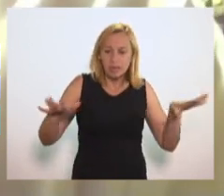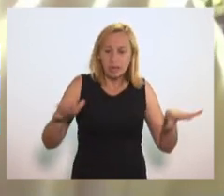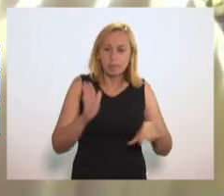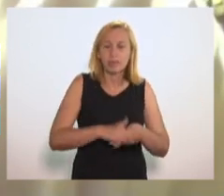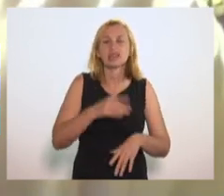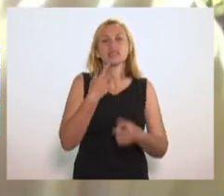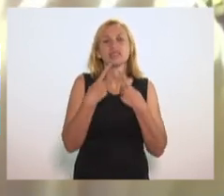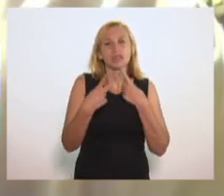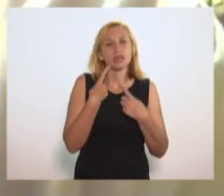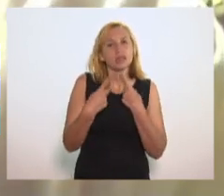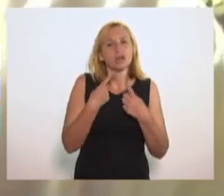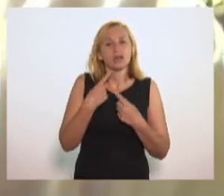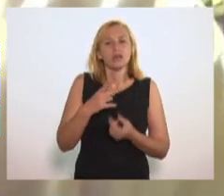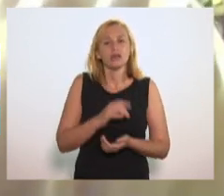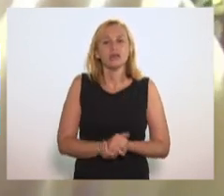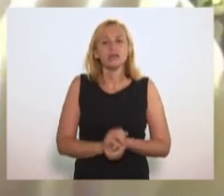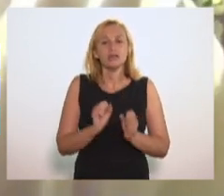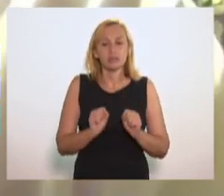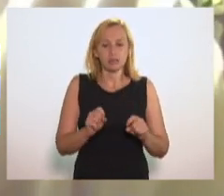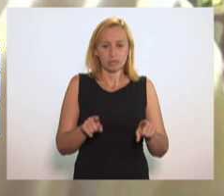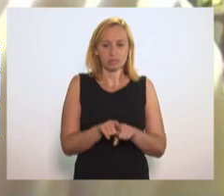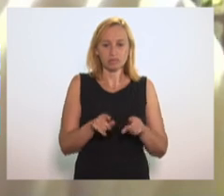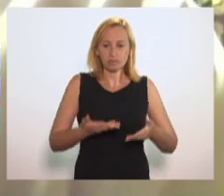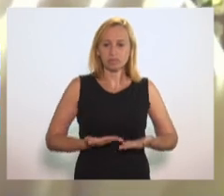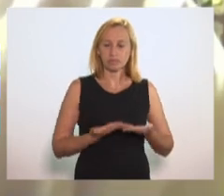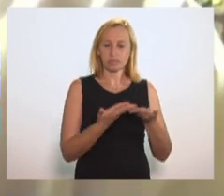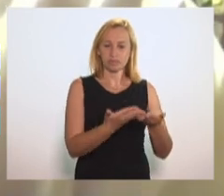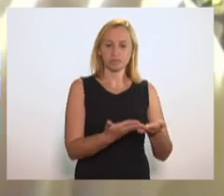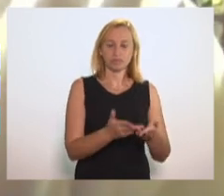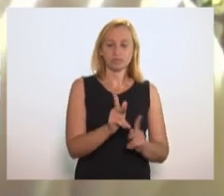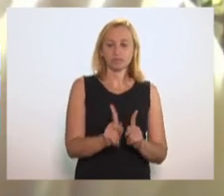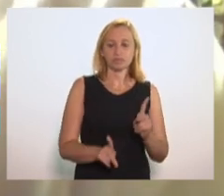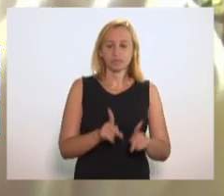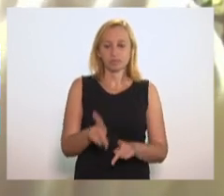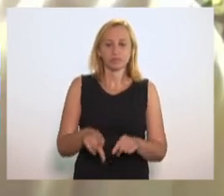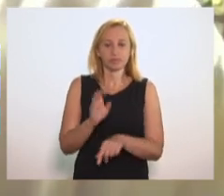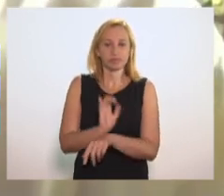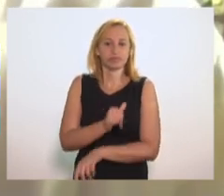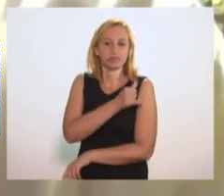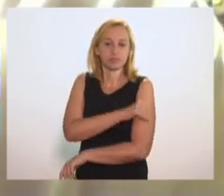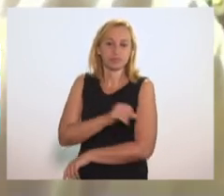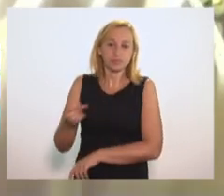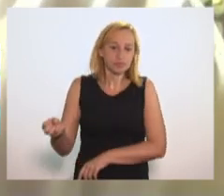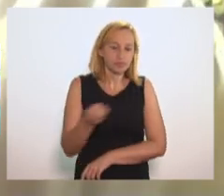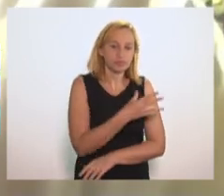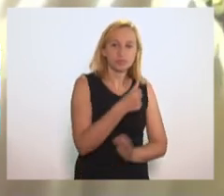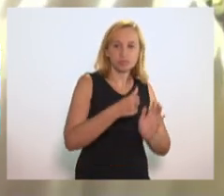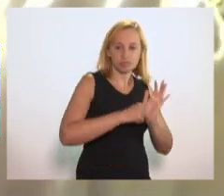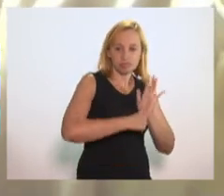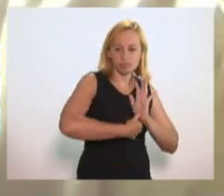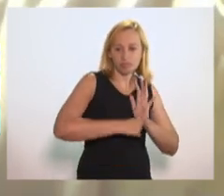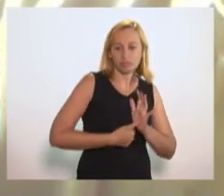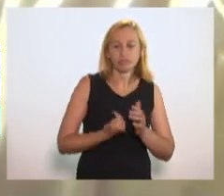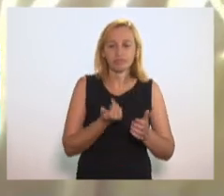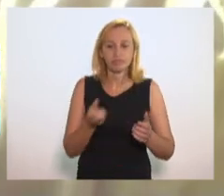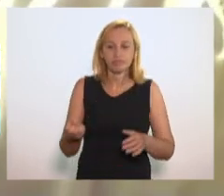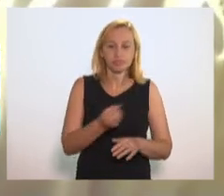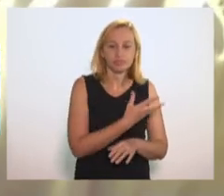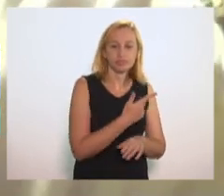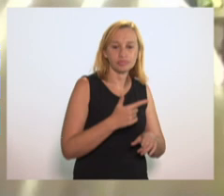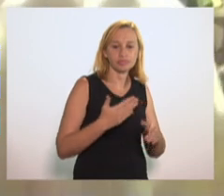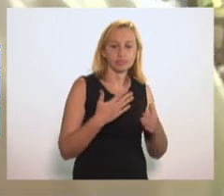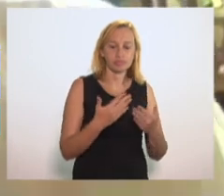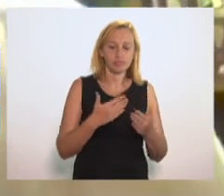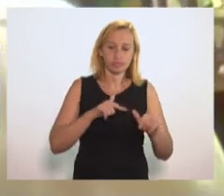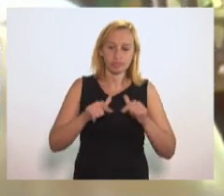discussão para que a gente possa estar oferecendo o povo do estado do Rio de Janeiro uma nova identidade o problema todo é esse